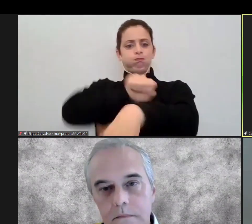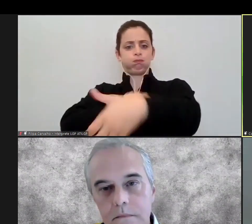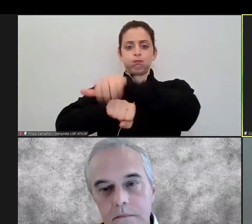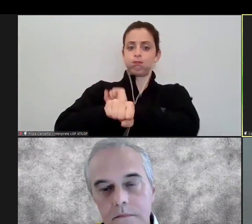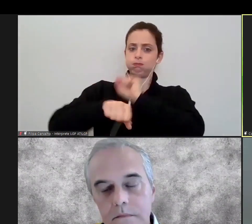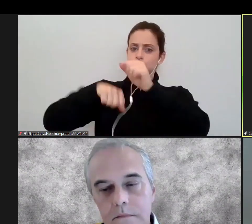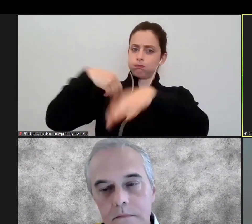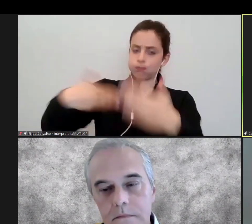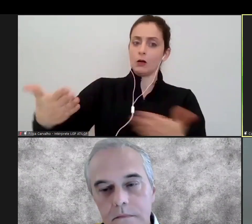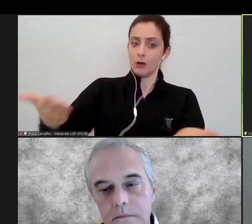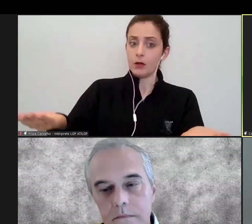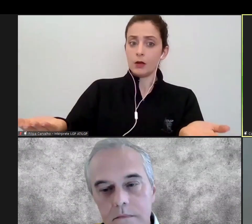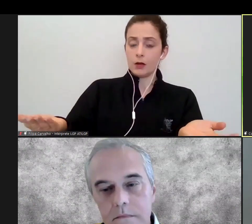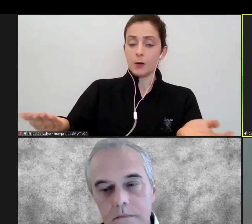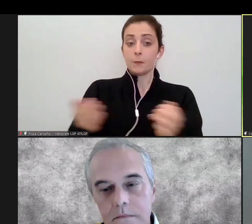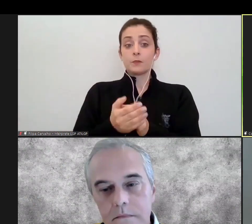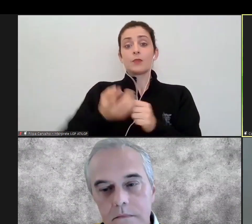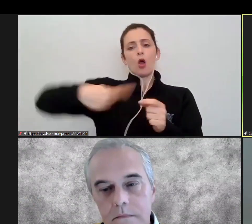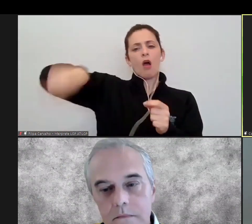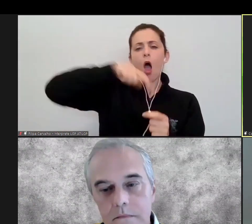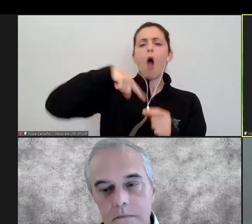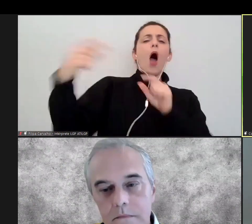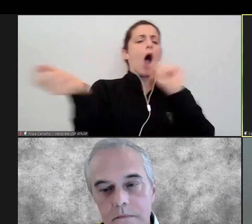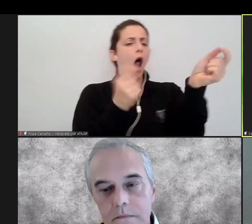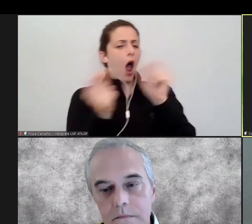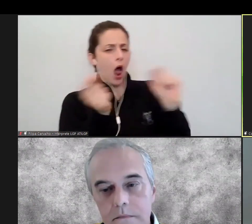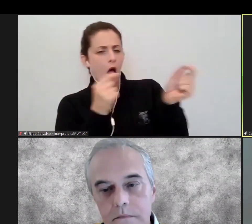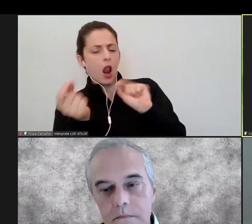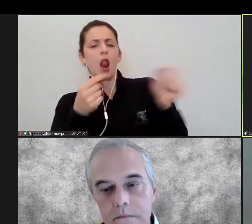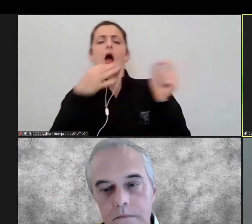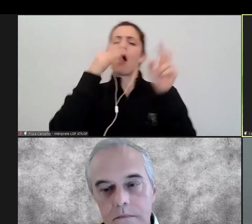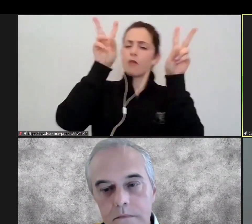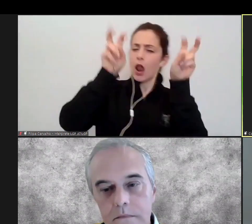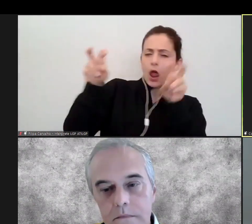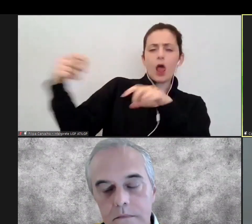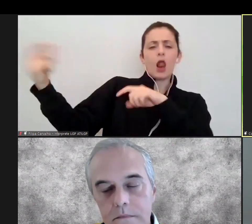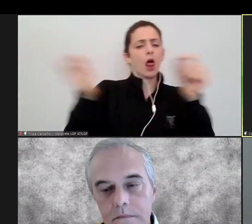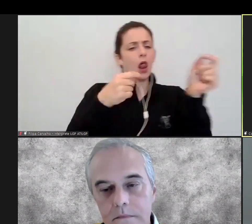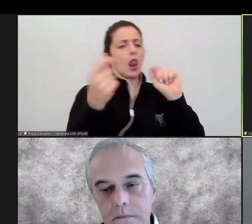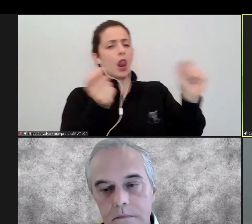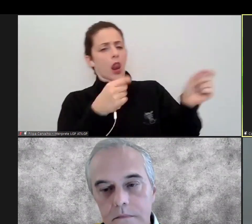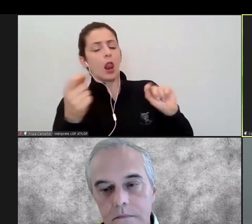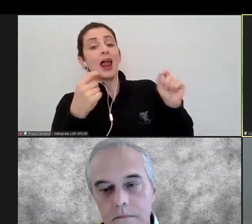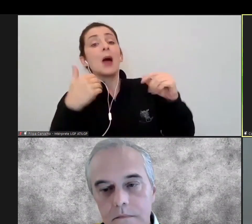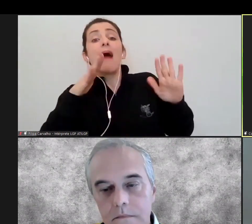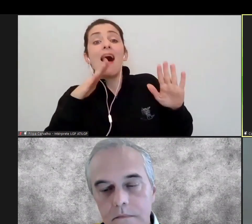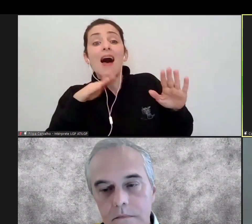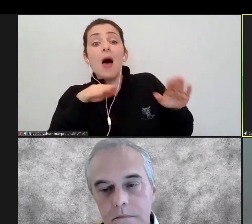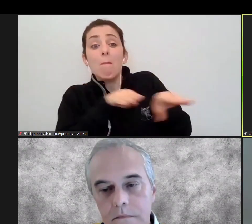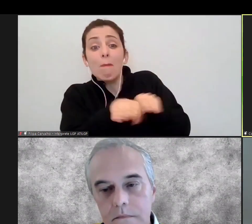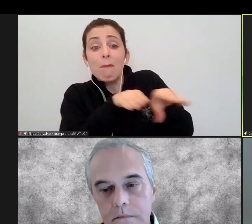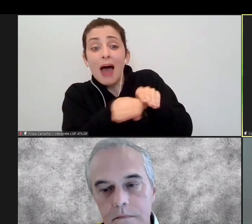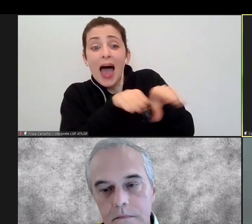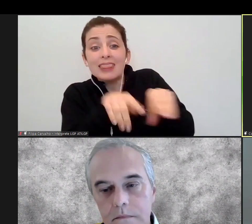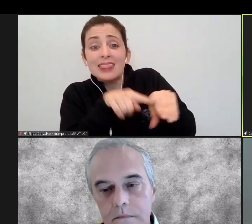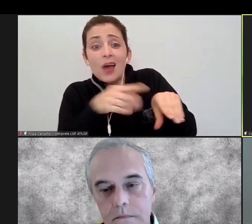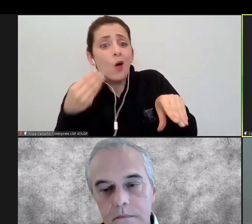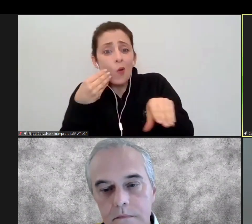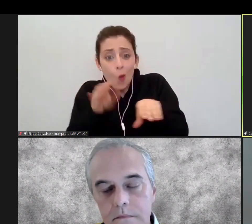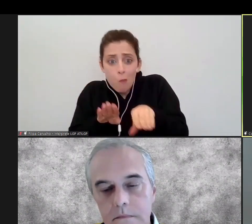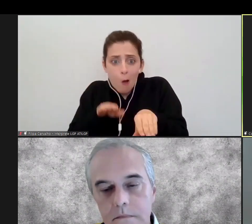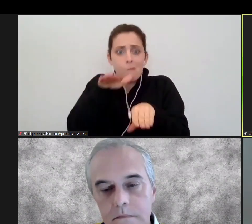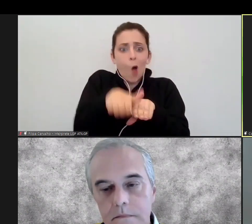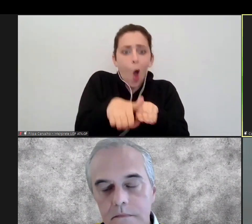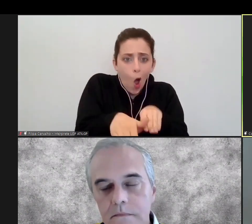é? Ou seja, nós temos muitas conversas e fazem falta, de facto, mas depois a questão é pôr em prática, não é? Como é que nós avançamos, como é que se dá o próximo